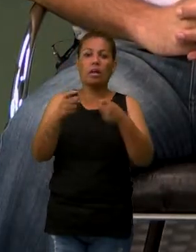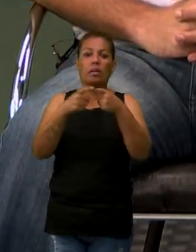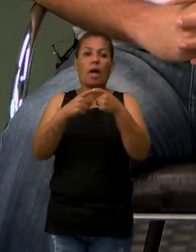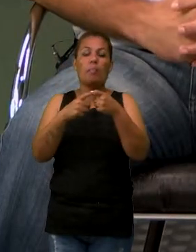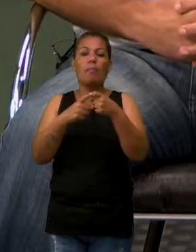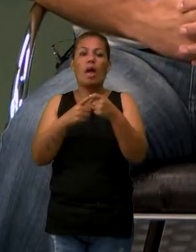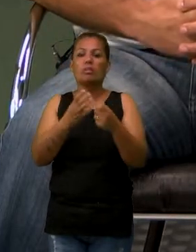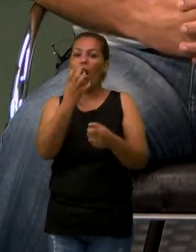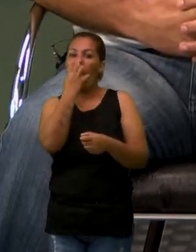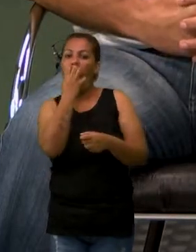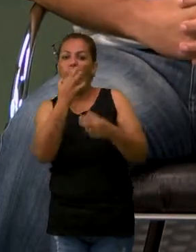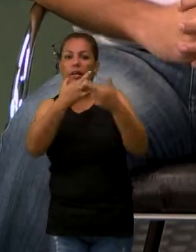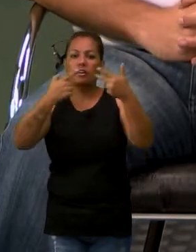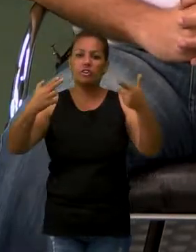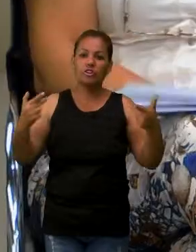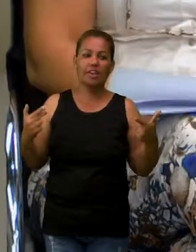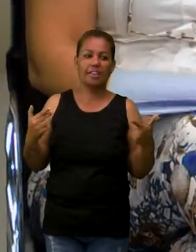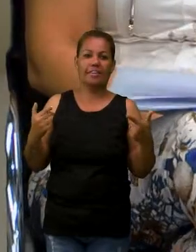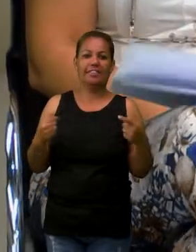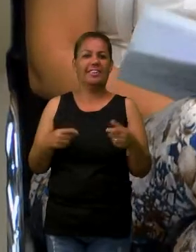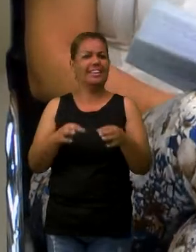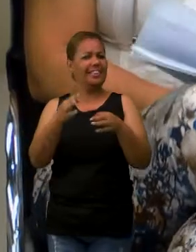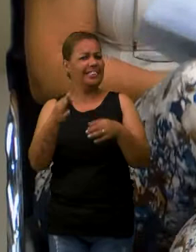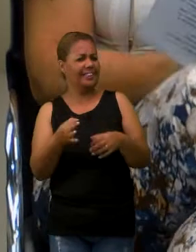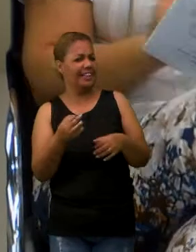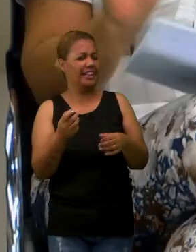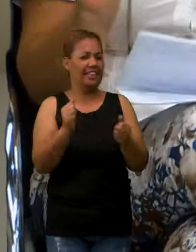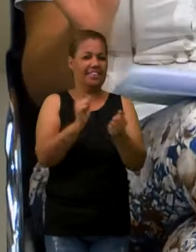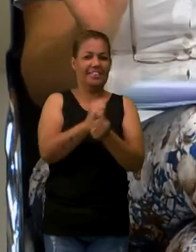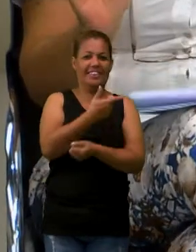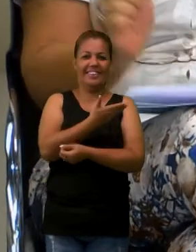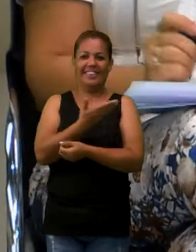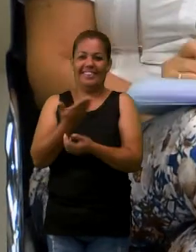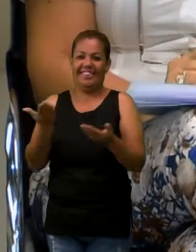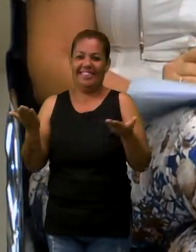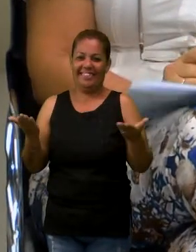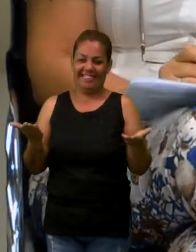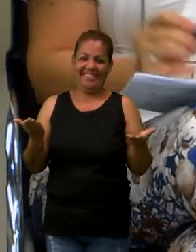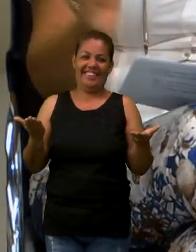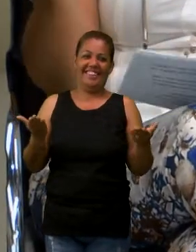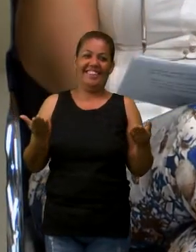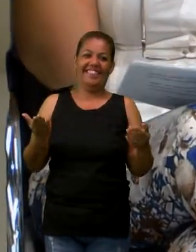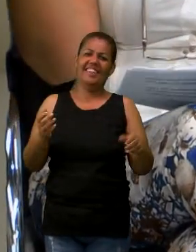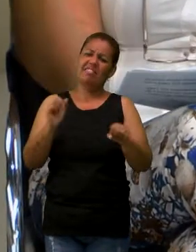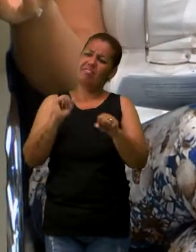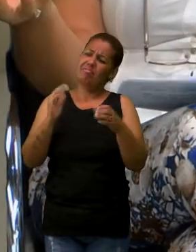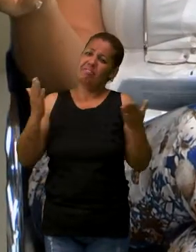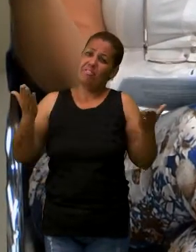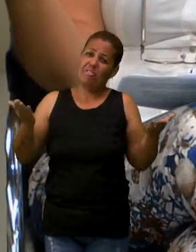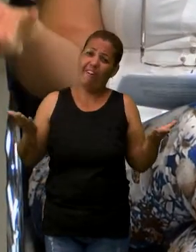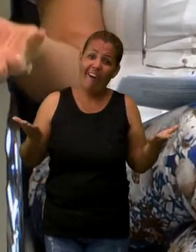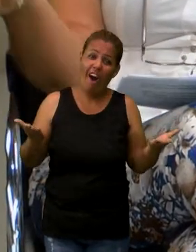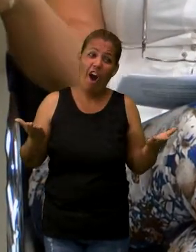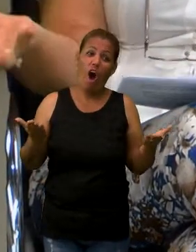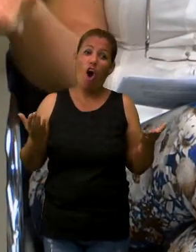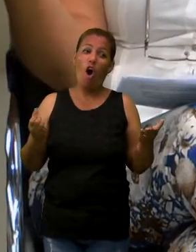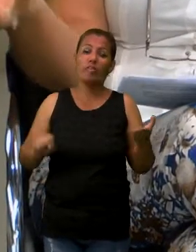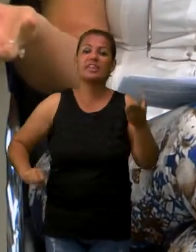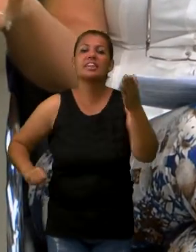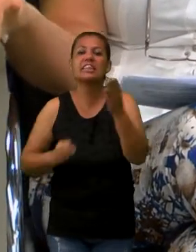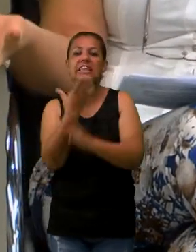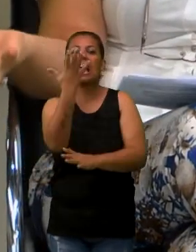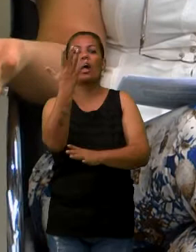por isso deu bem com a gente mas terei vocês nós vocês é fundar o clube